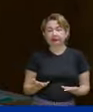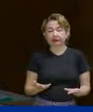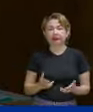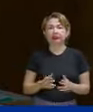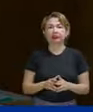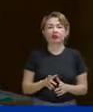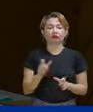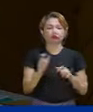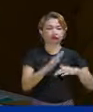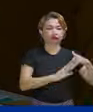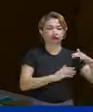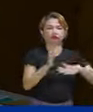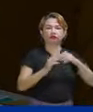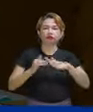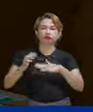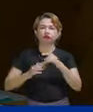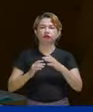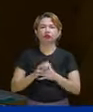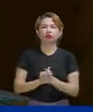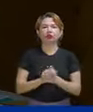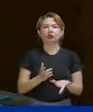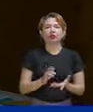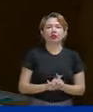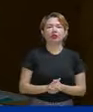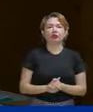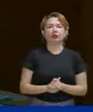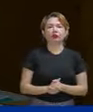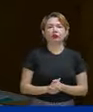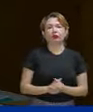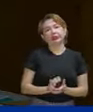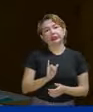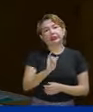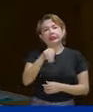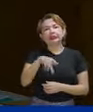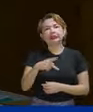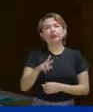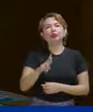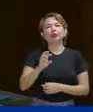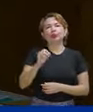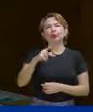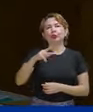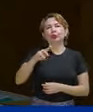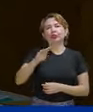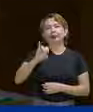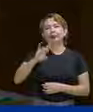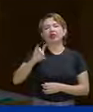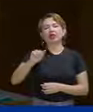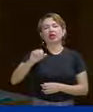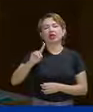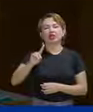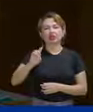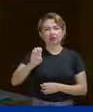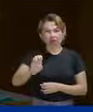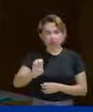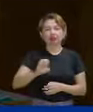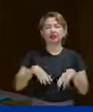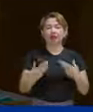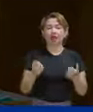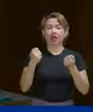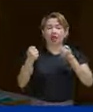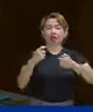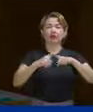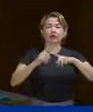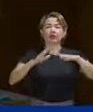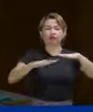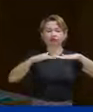estarão sujeitos a responder por improbidade, certo? Ao ter que ser feita essa análise, porque